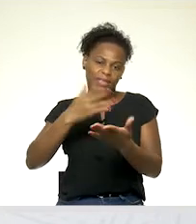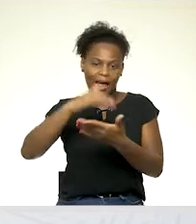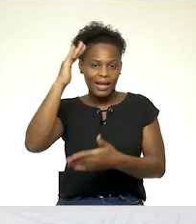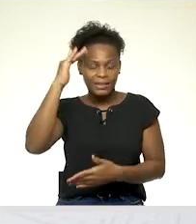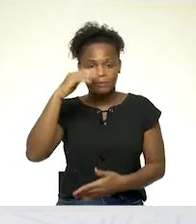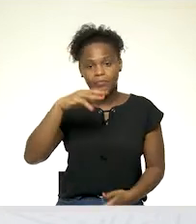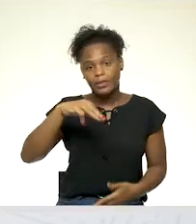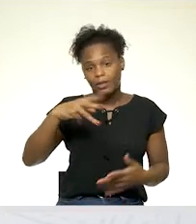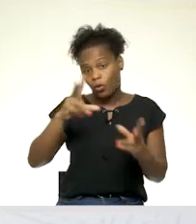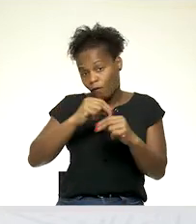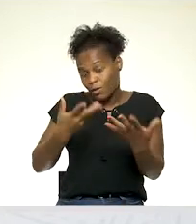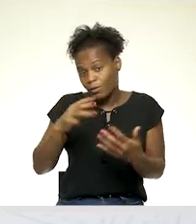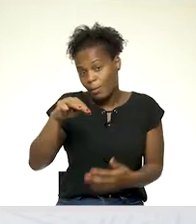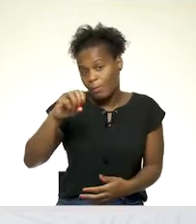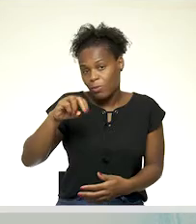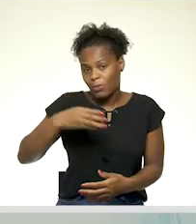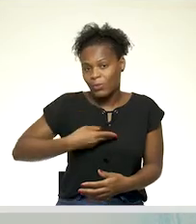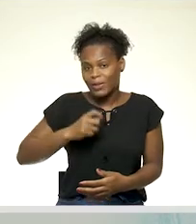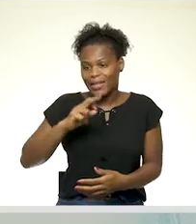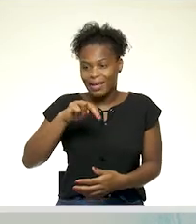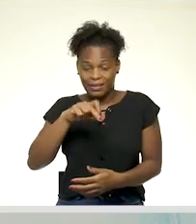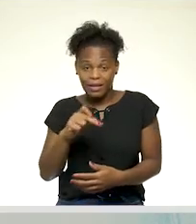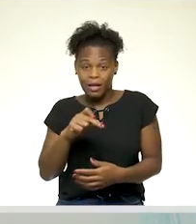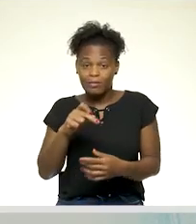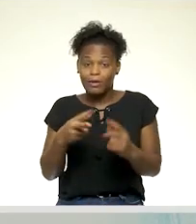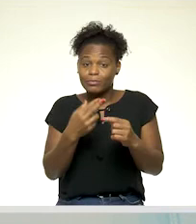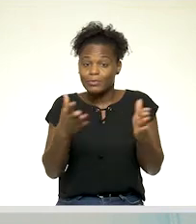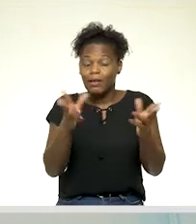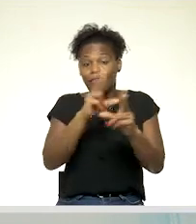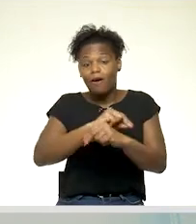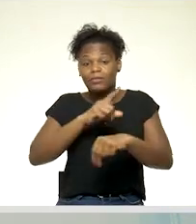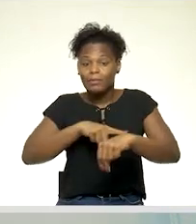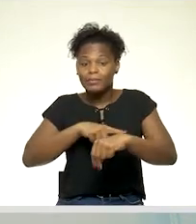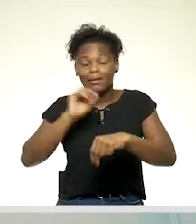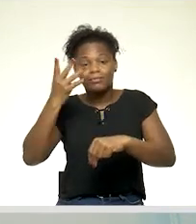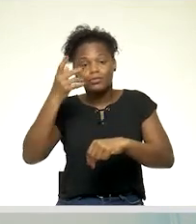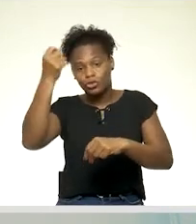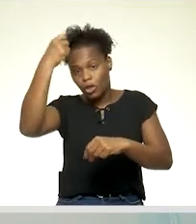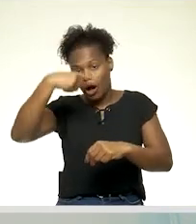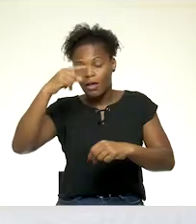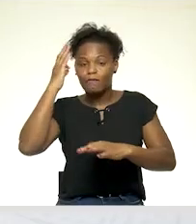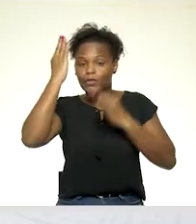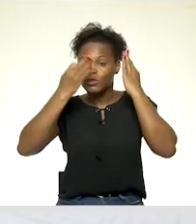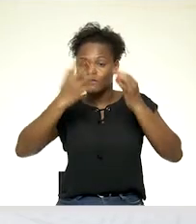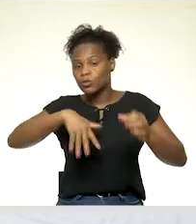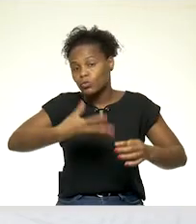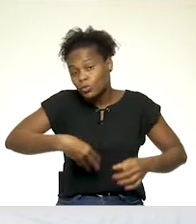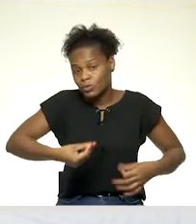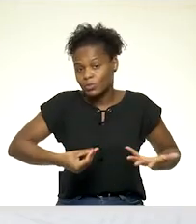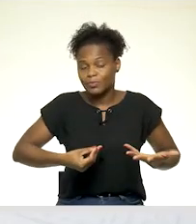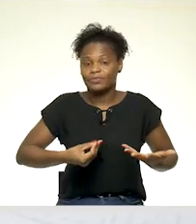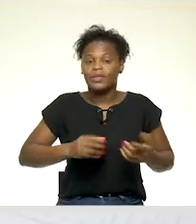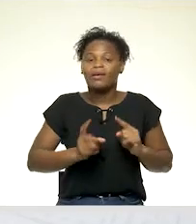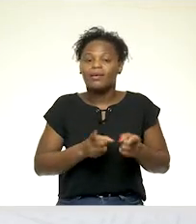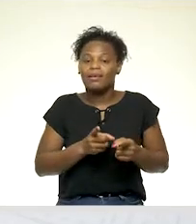com o Renascimento inaugura-se, portanto, um novo período na época da história da filosofia e do mundo, ou da humanidade,